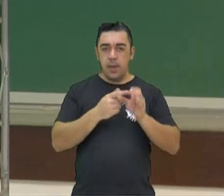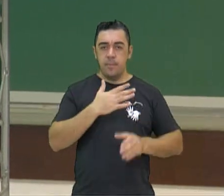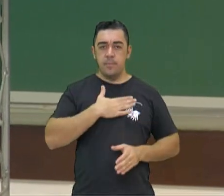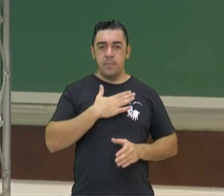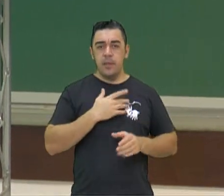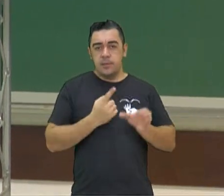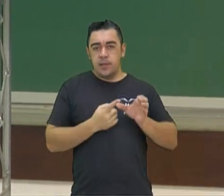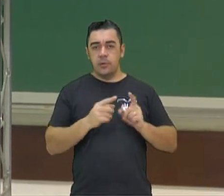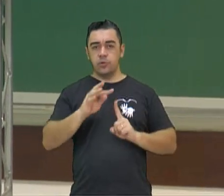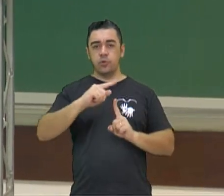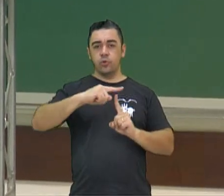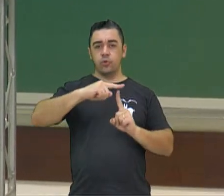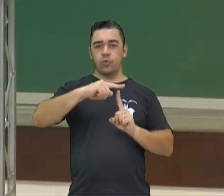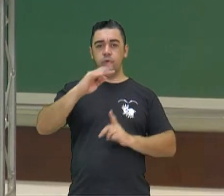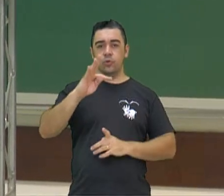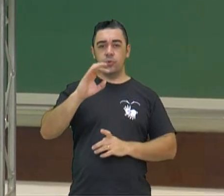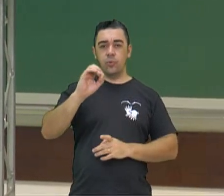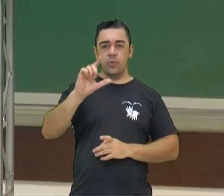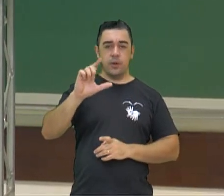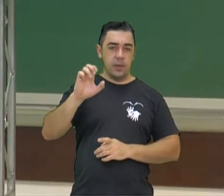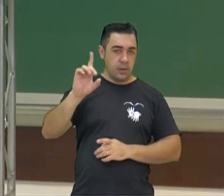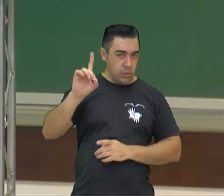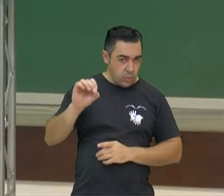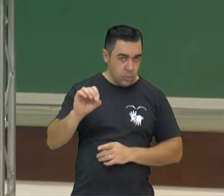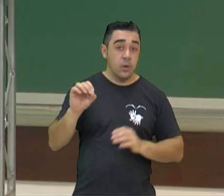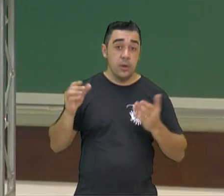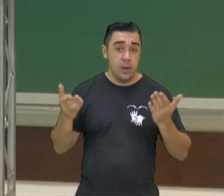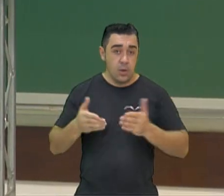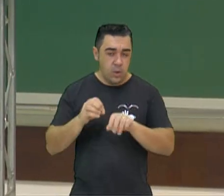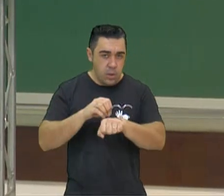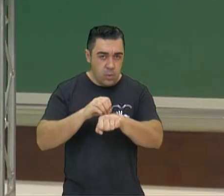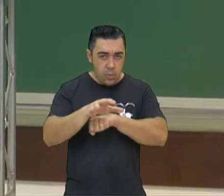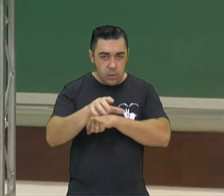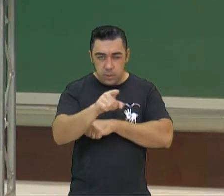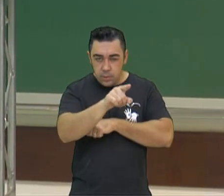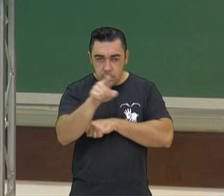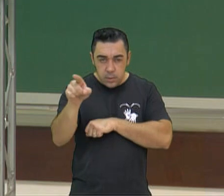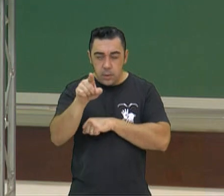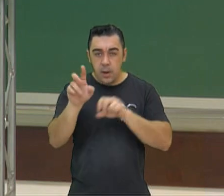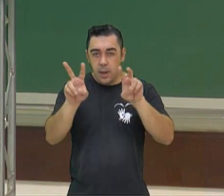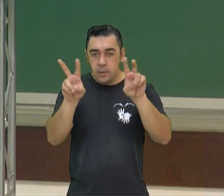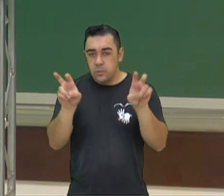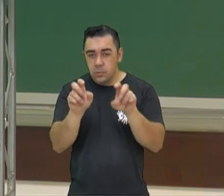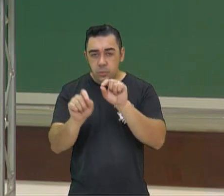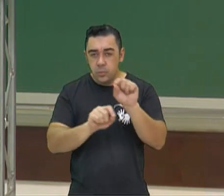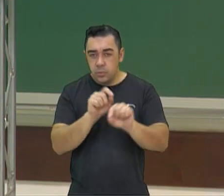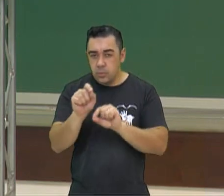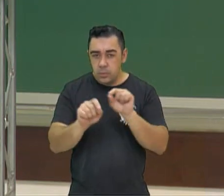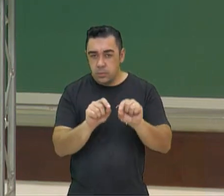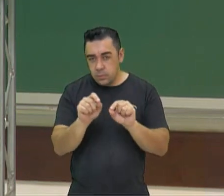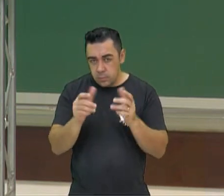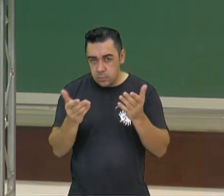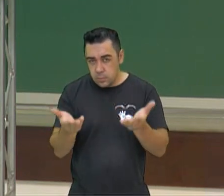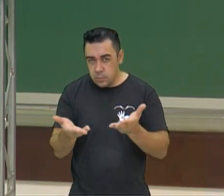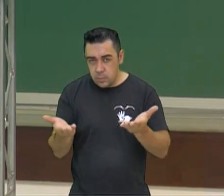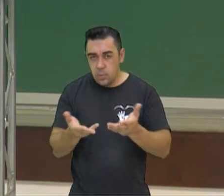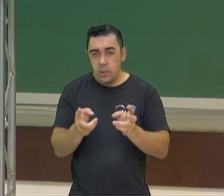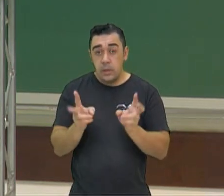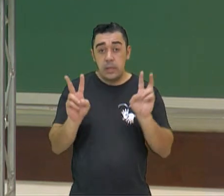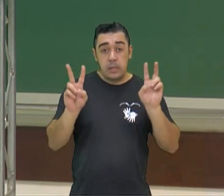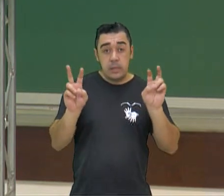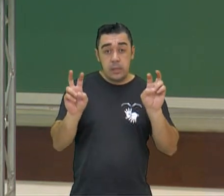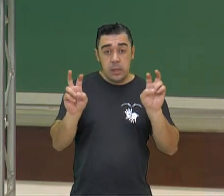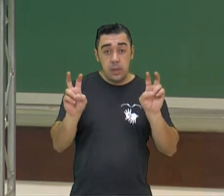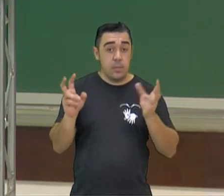natal. Esse conceito que a gente vai usar aqui, pessoal do terceiro ano, esse assunto, esses temas